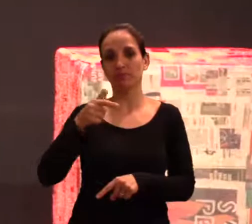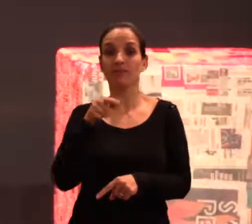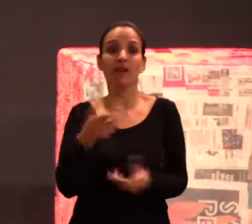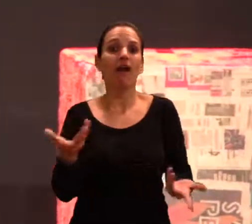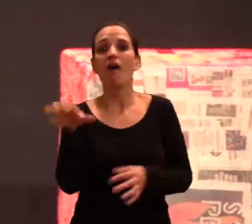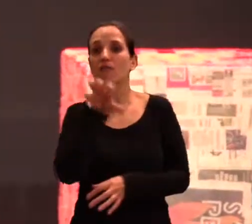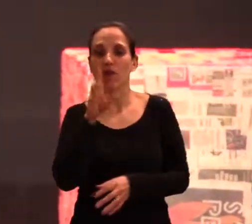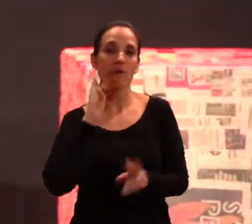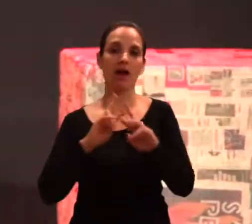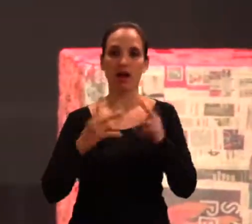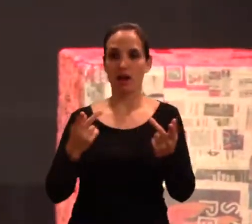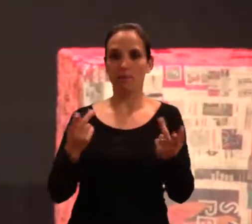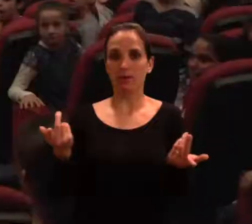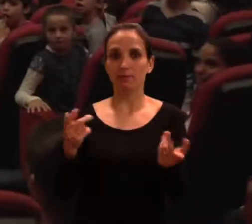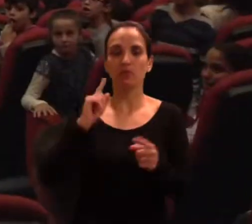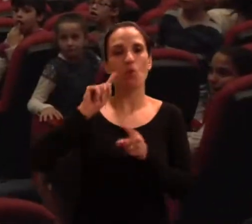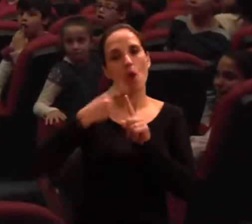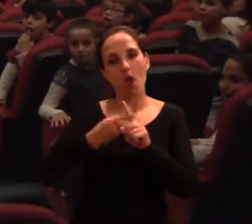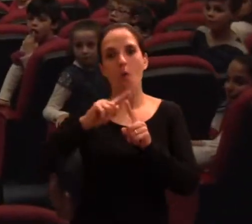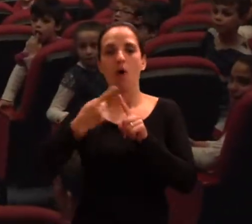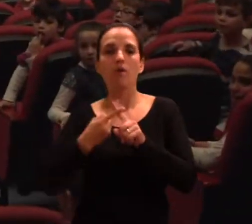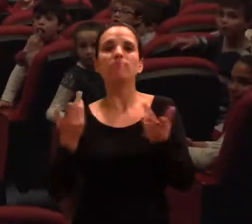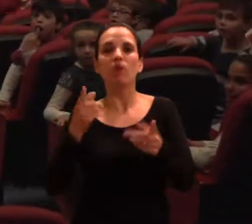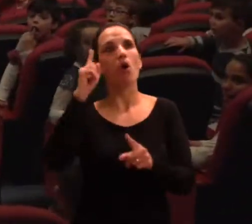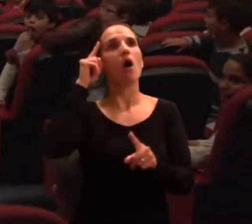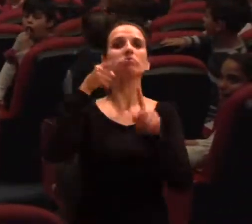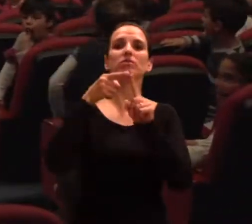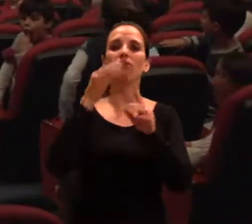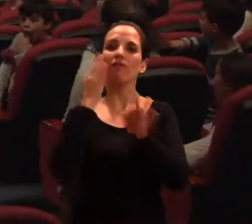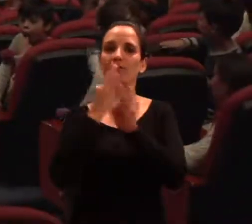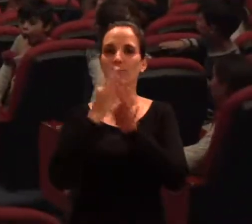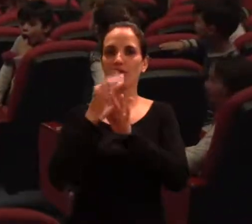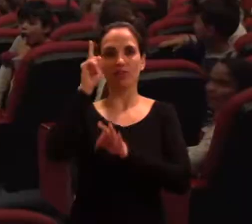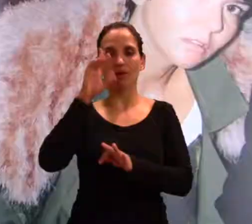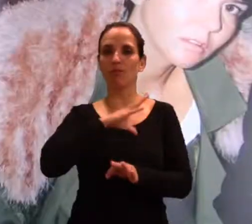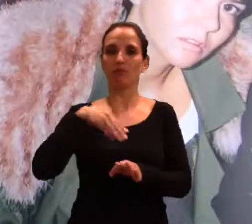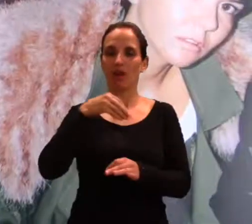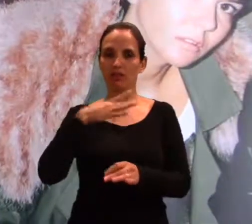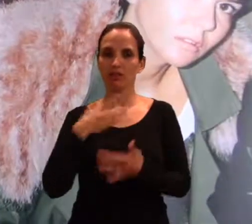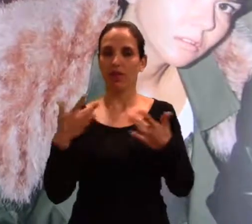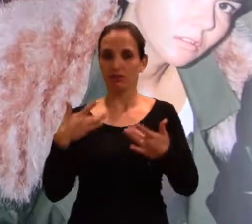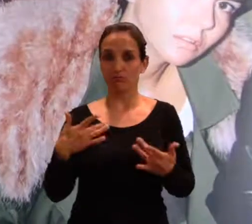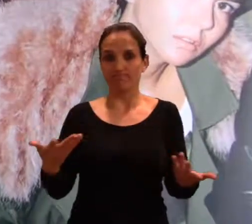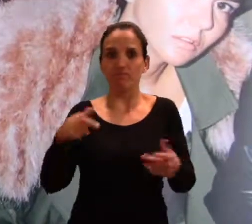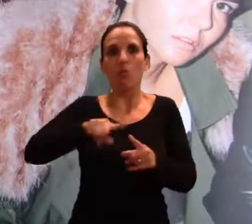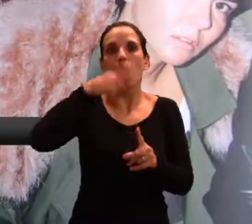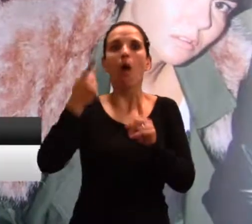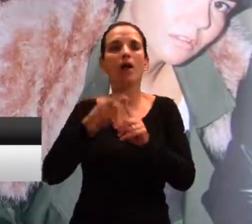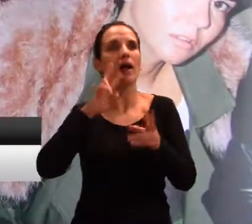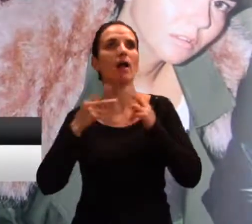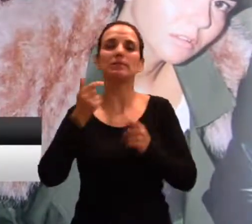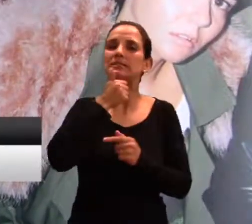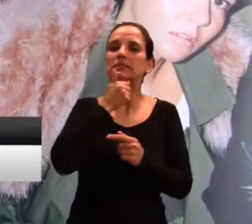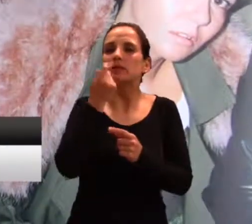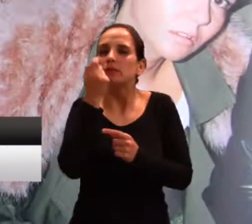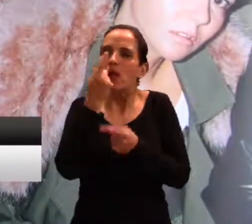é a forma que a autarquia, ano após ano, encontra de comemorar o Dia Mundial do Teatro. Este ano a autarquia optou por um estilo um